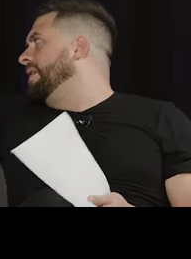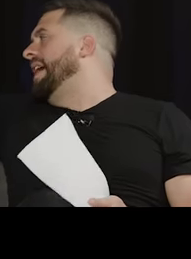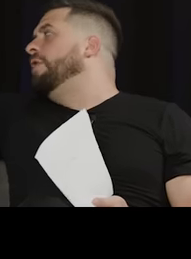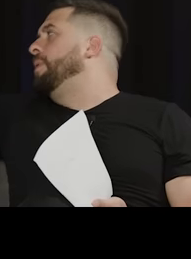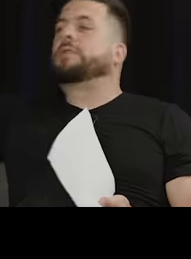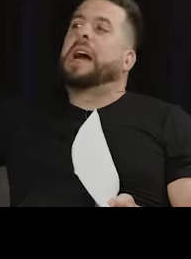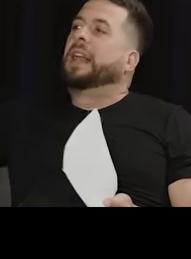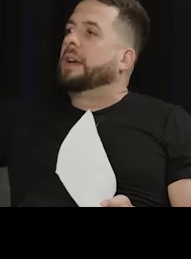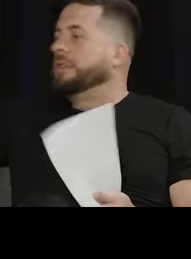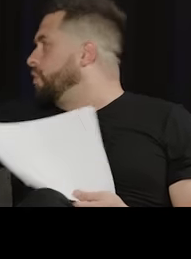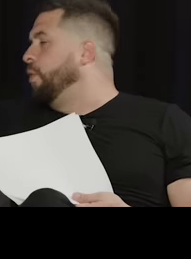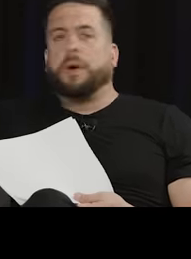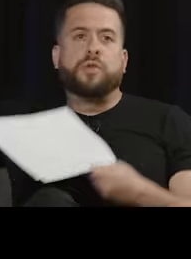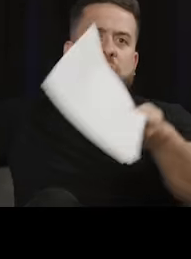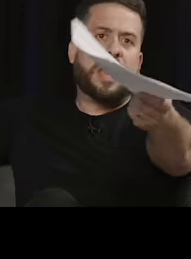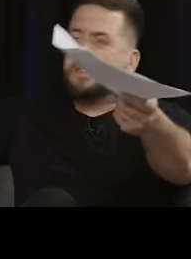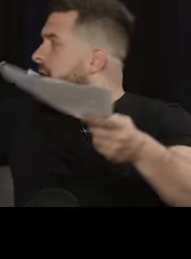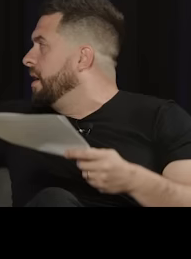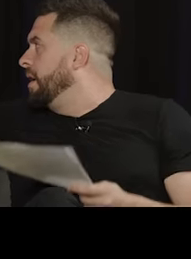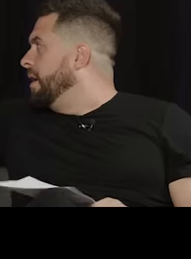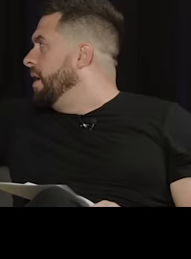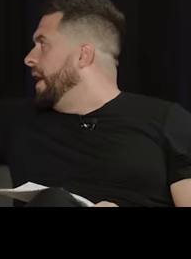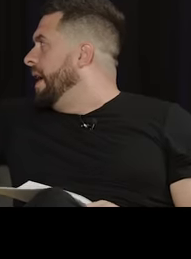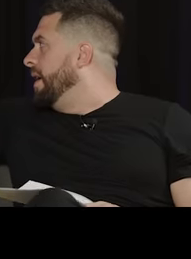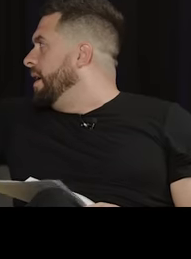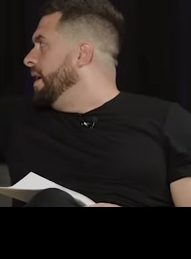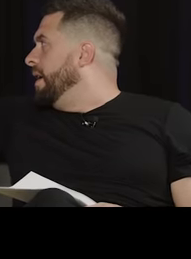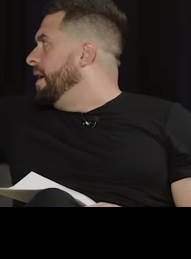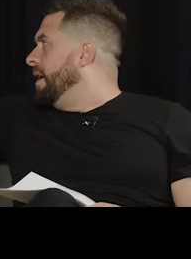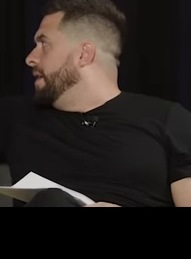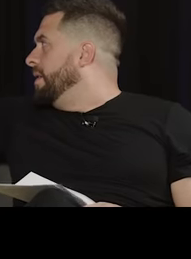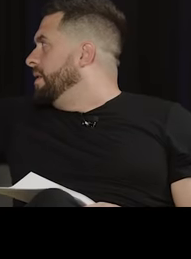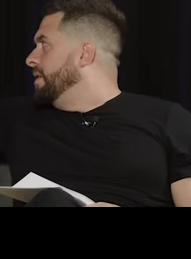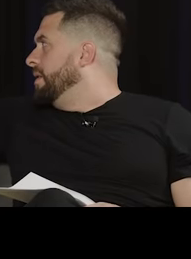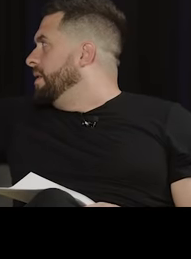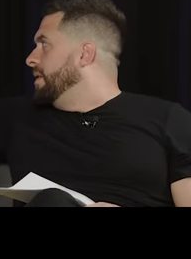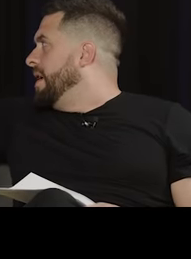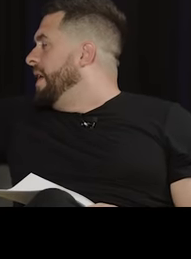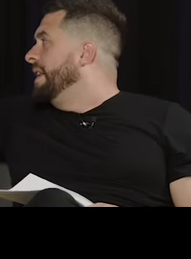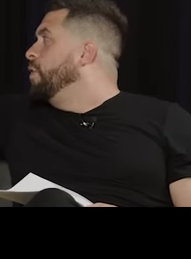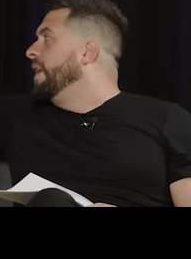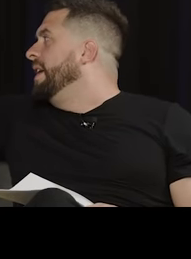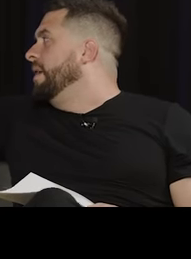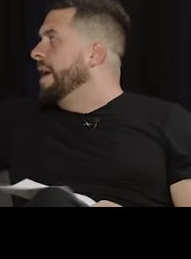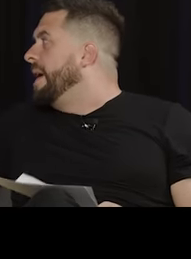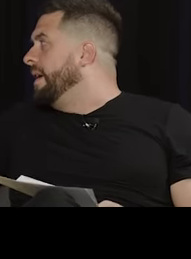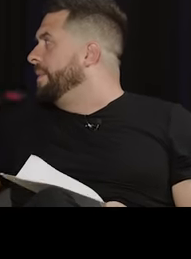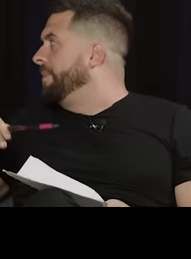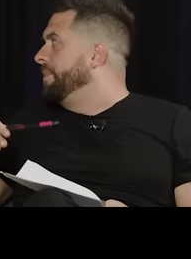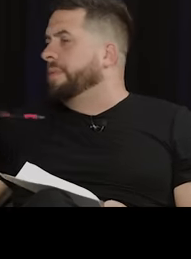esse cara não pode ser um galã desculpa o GG é assim Ó lá Nossa meu Deus ai tem um